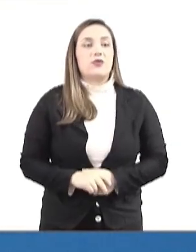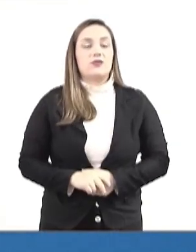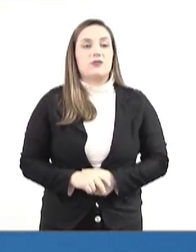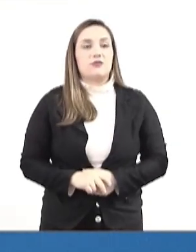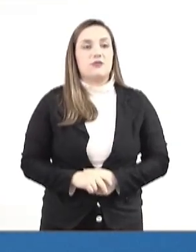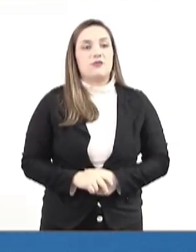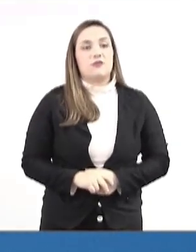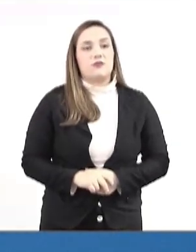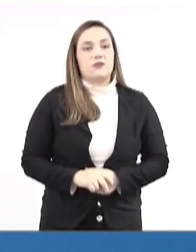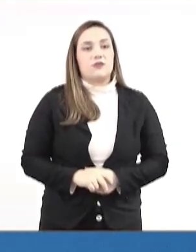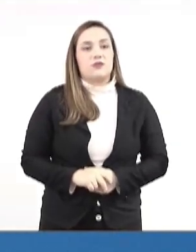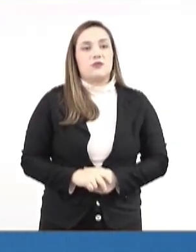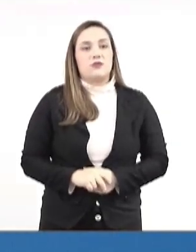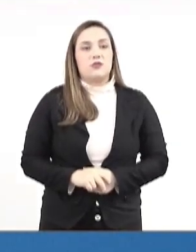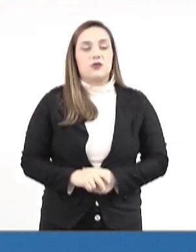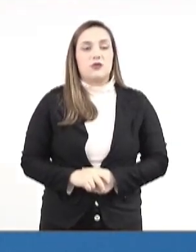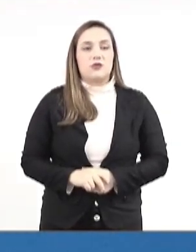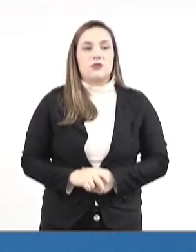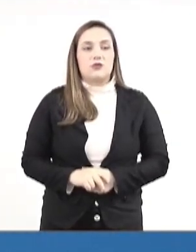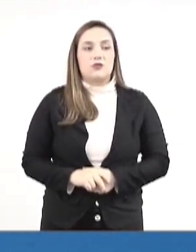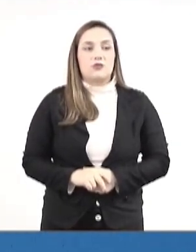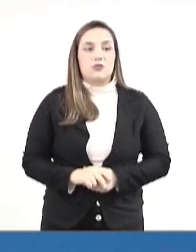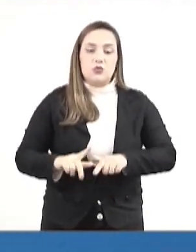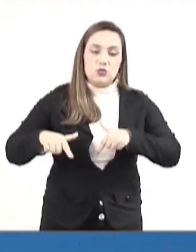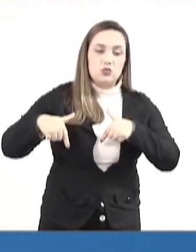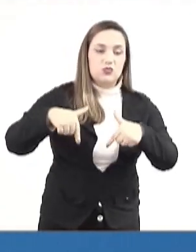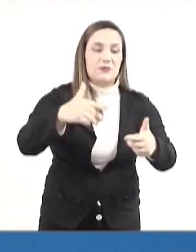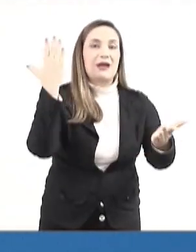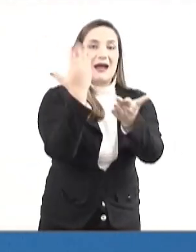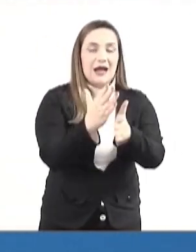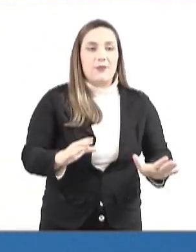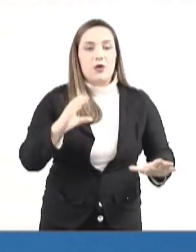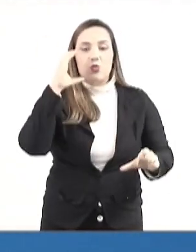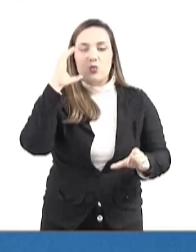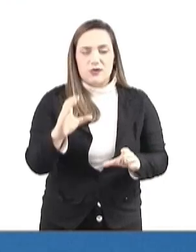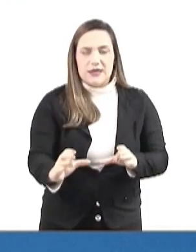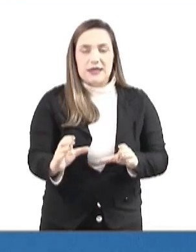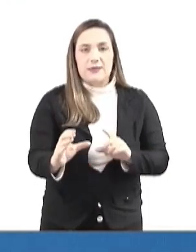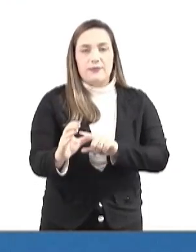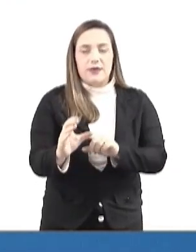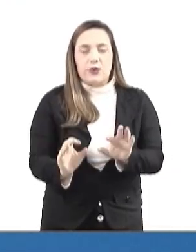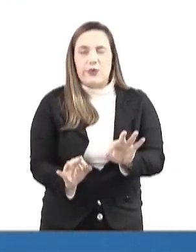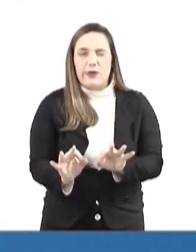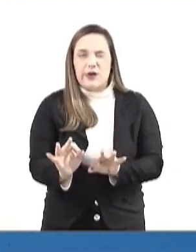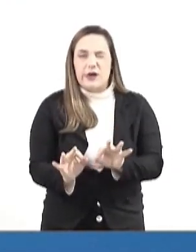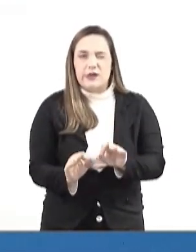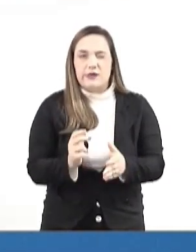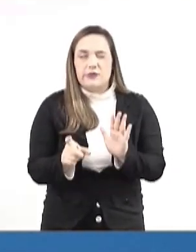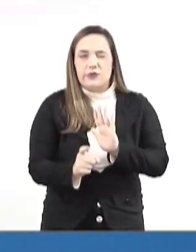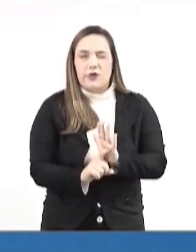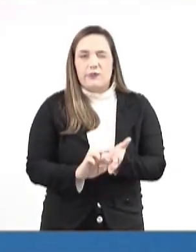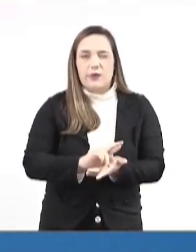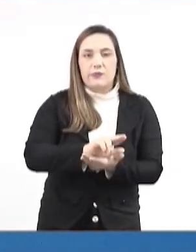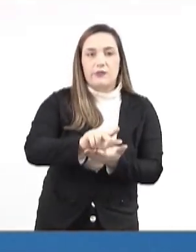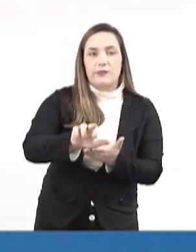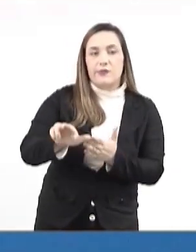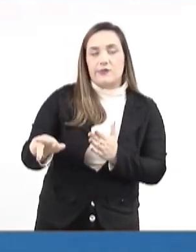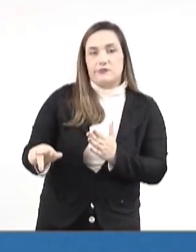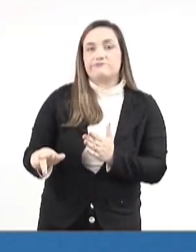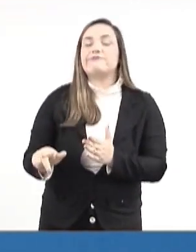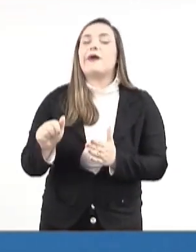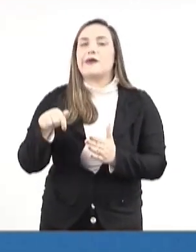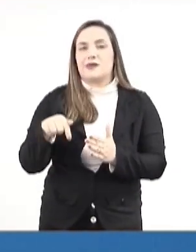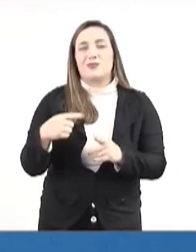para intensificar a luta contra o crime organizado no estado, que se tornou uma importante rota